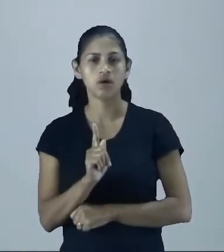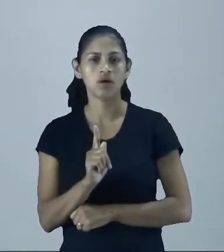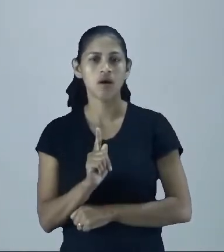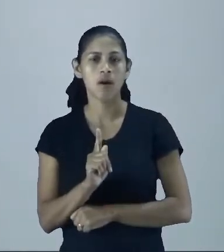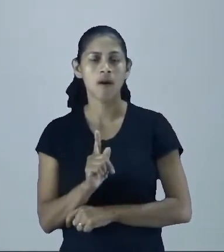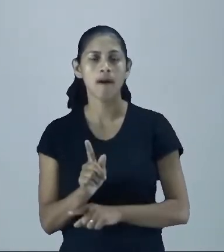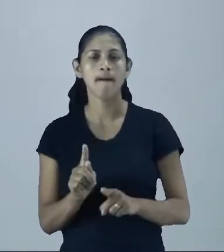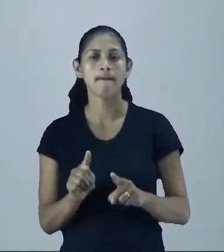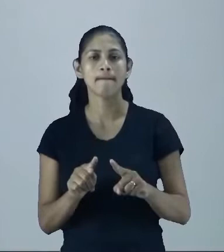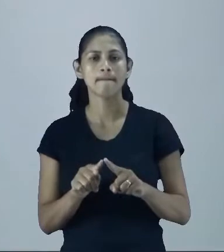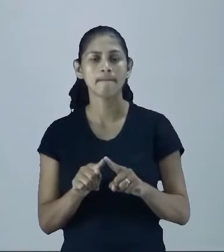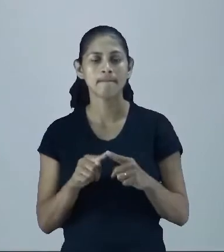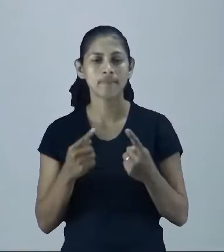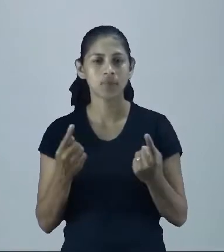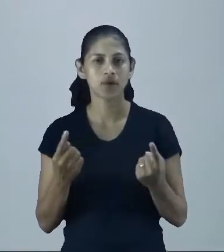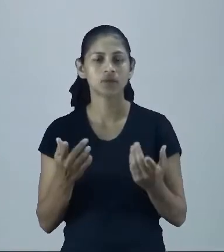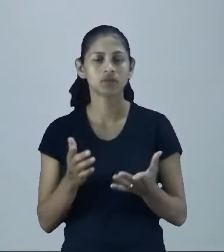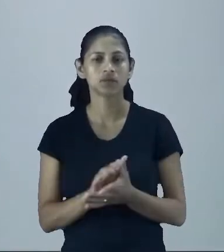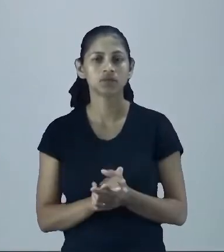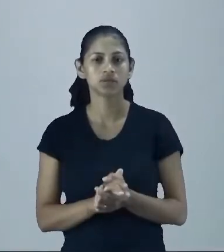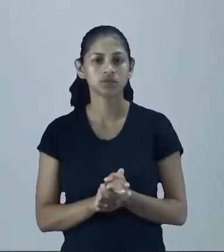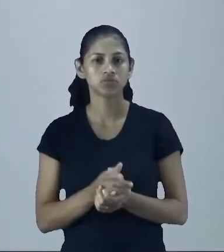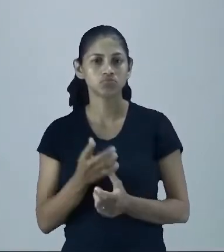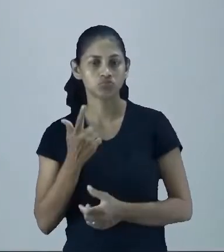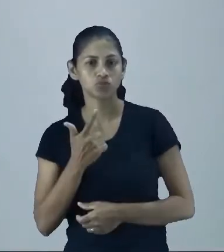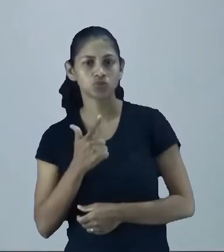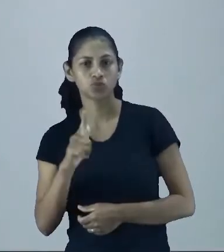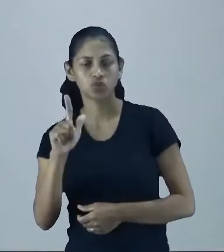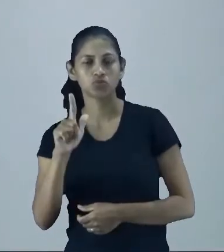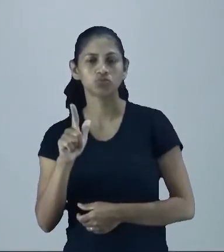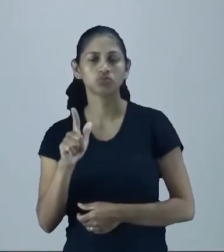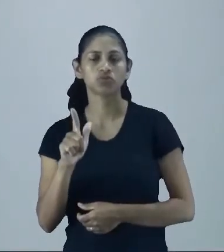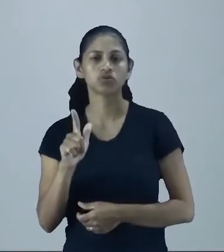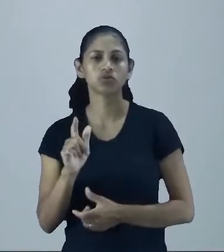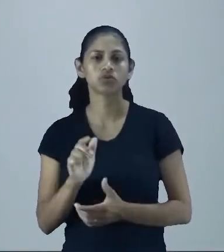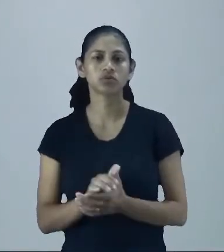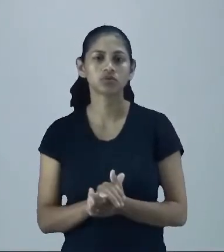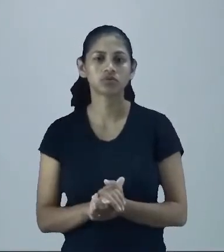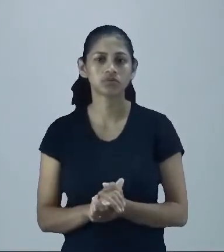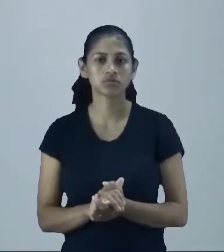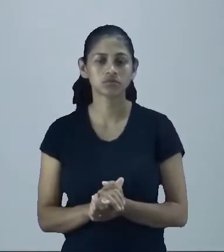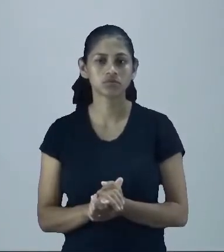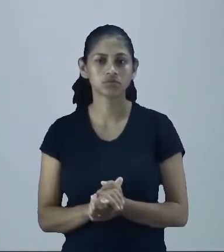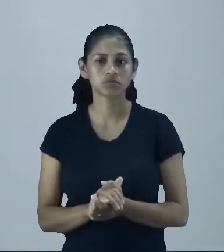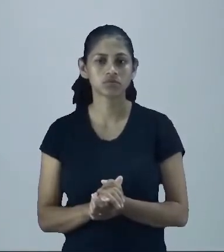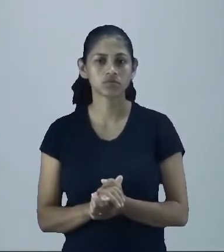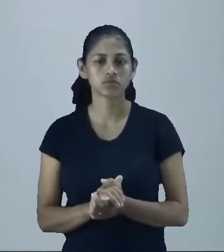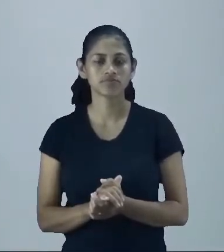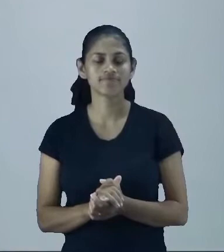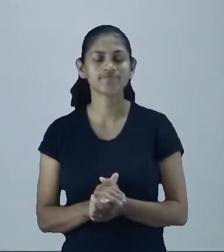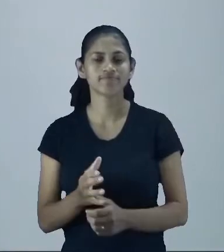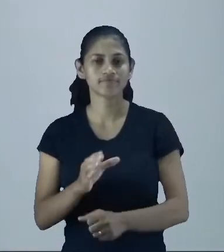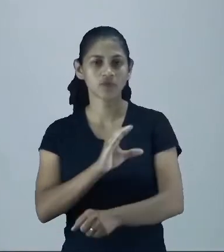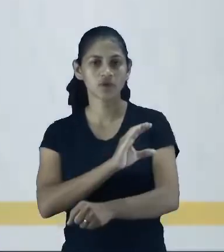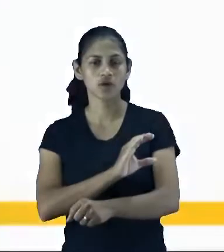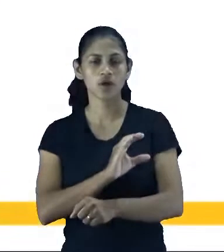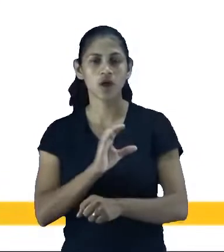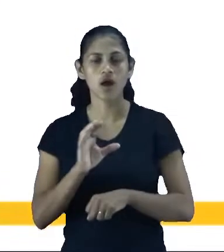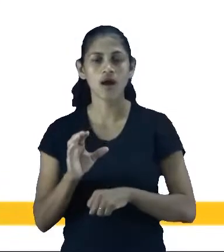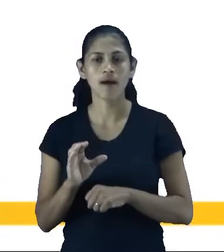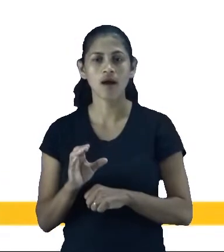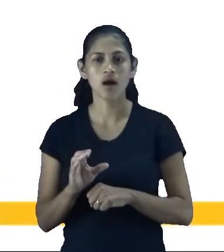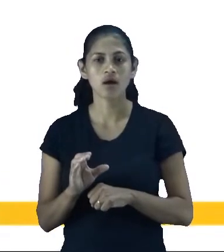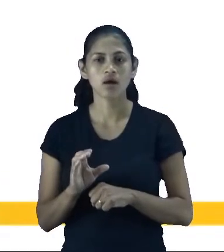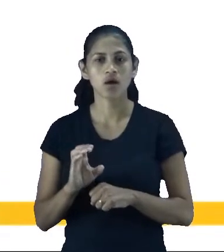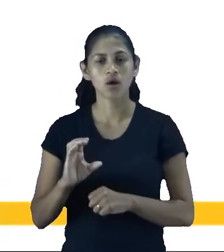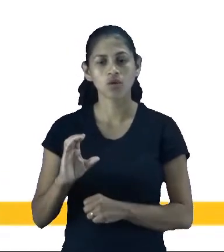nas festividades, ou também na contação de lenda, não. Eles influenciaram também na culinária. Acompanha comigo aí